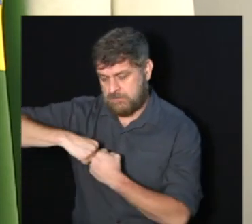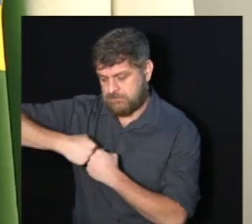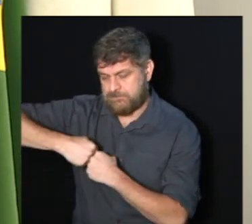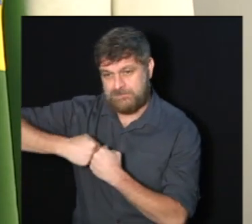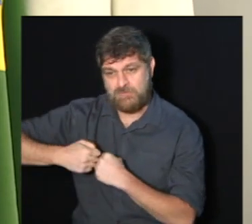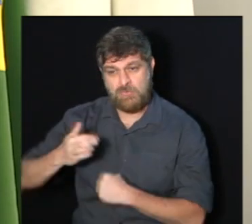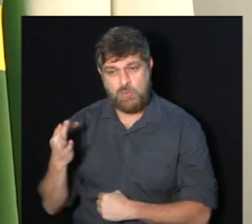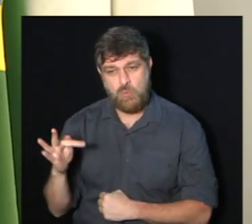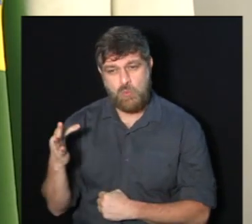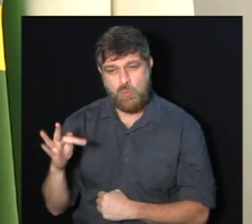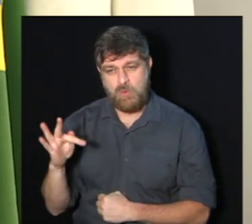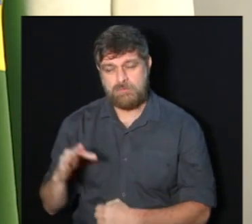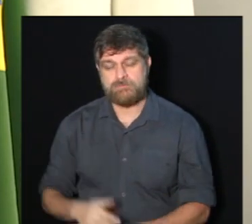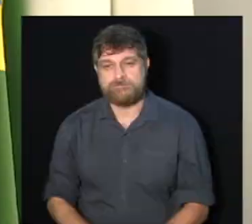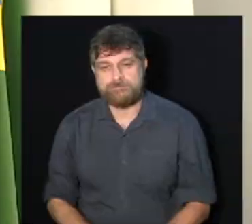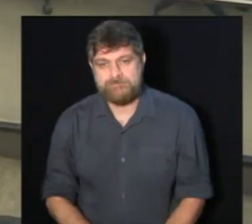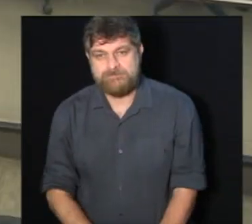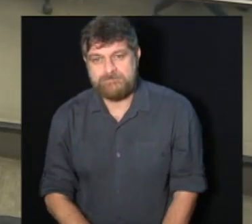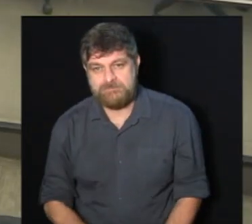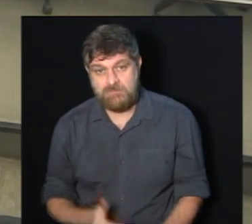vamos acompanhar este debate.